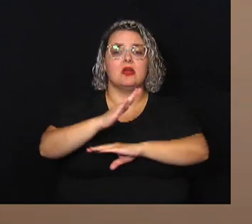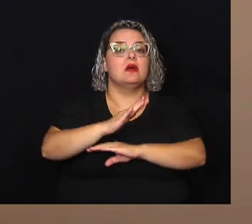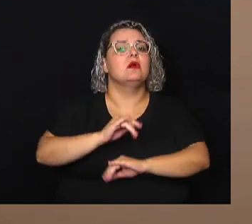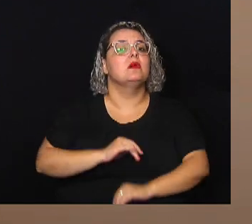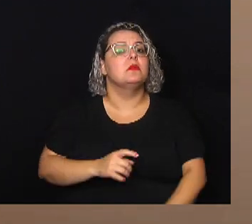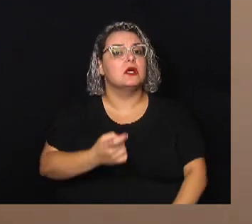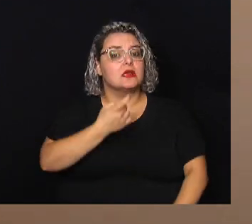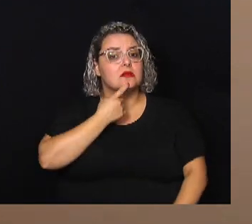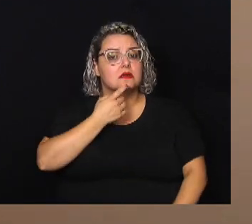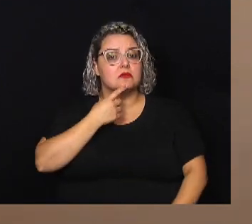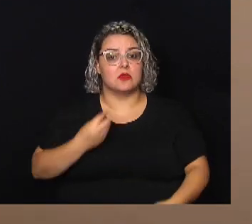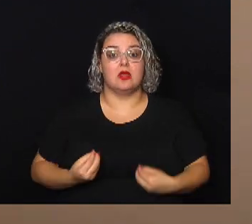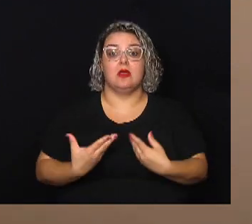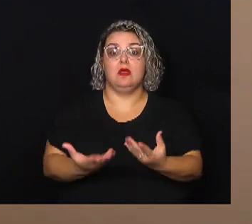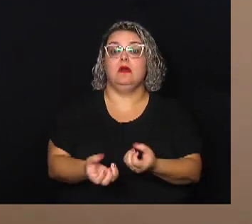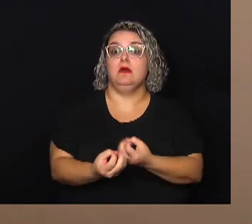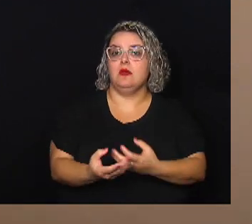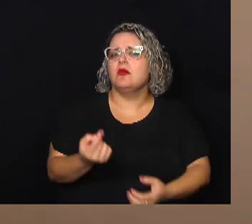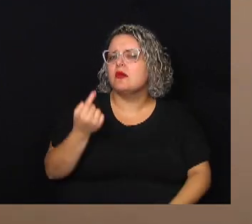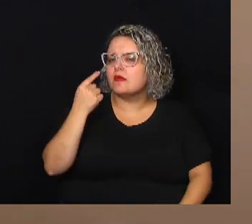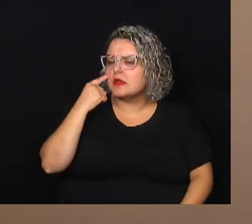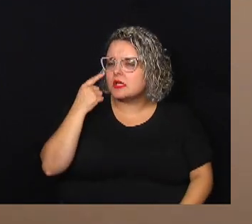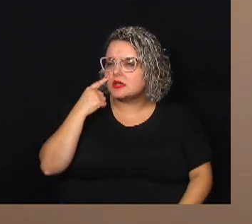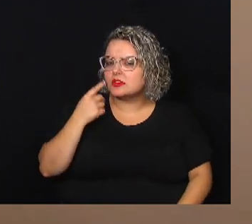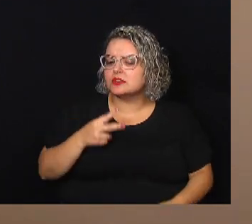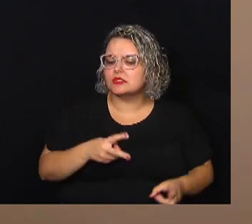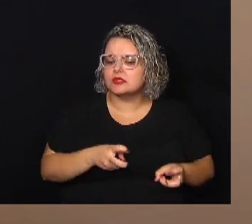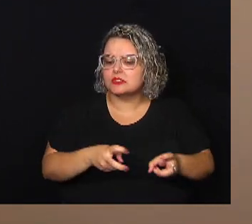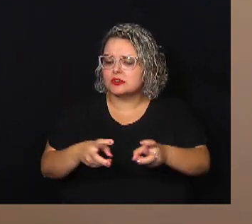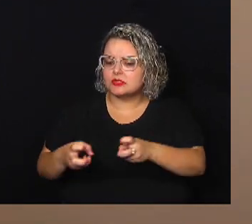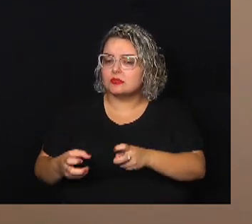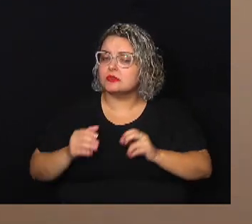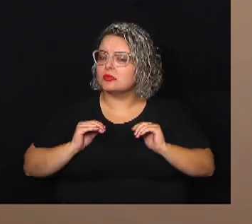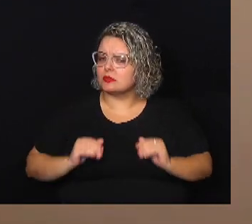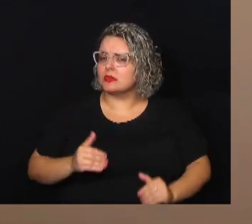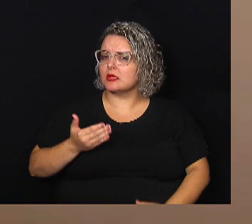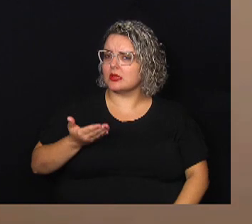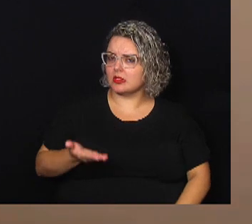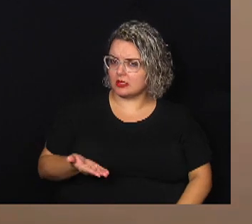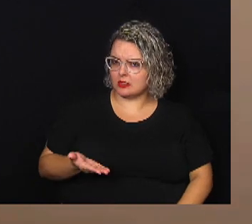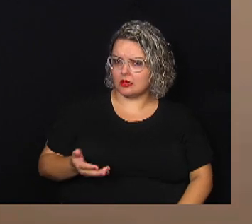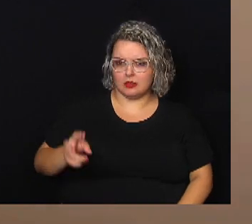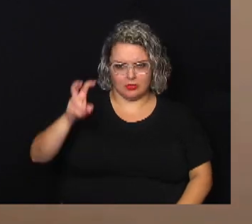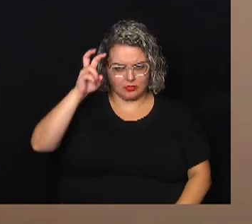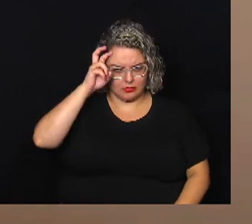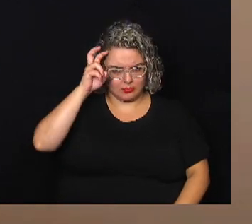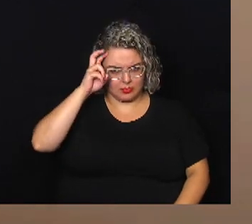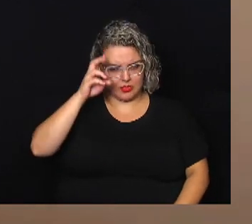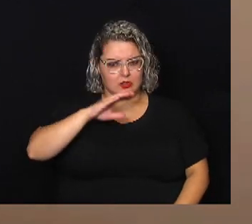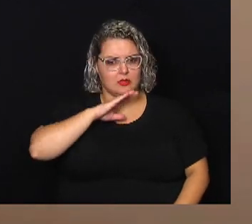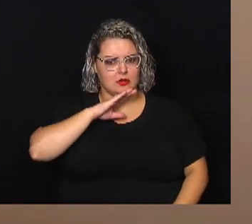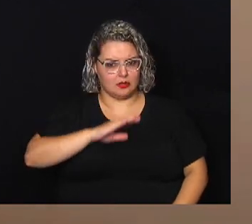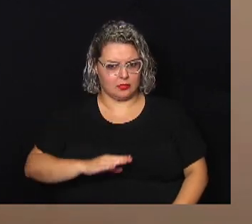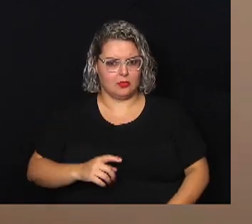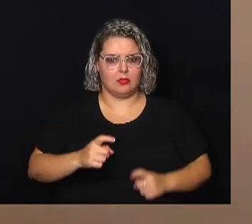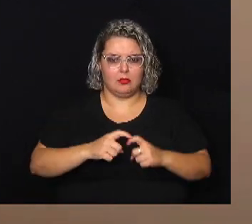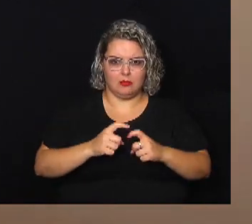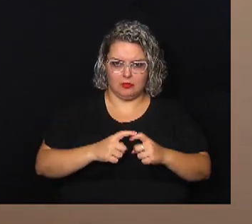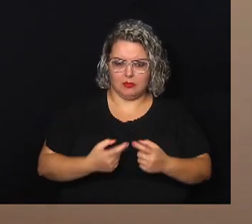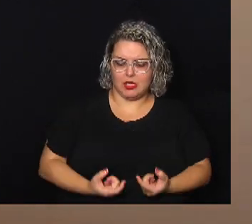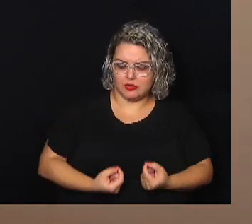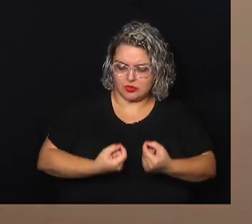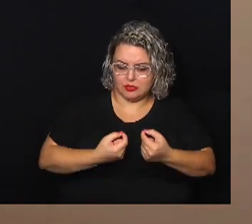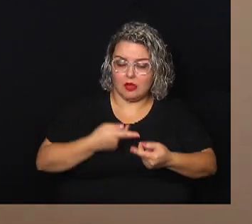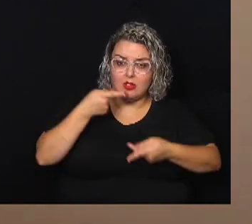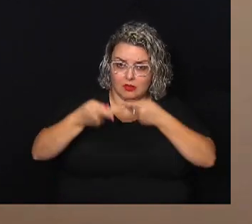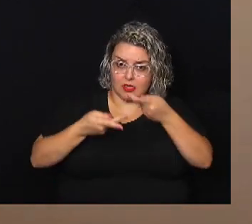Veja que se você observar um comportamento desse, numa quinta-feira à tarde, um oncologista estar aqui falando sobre